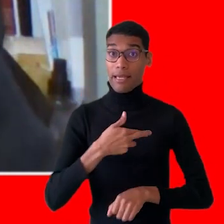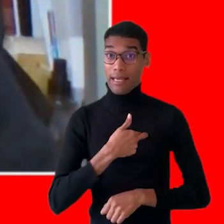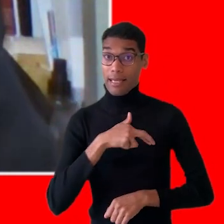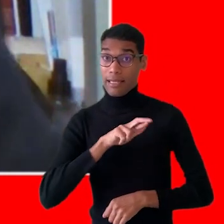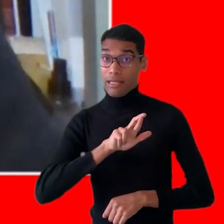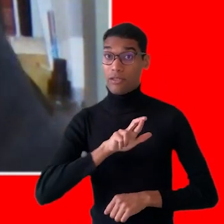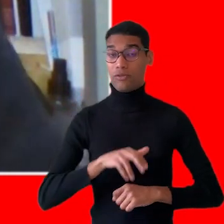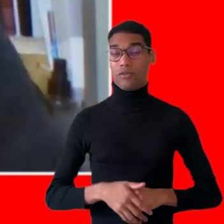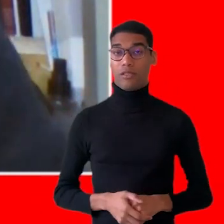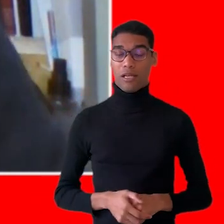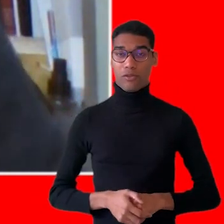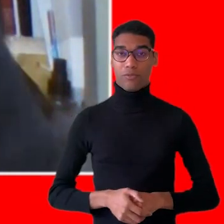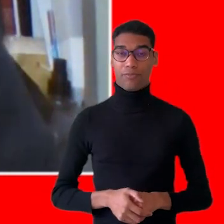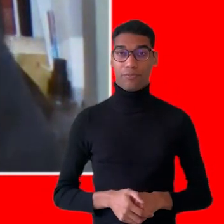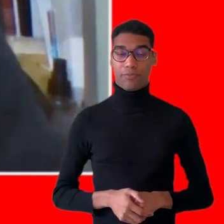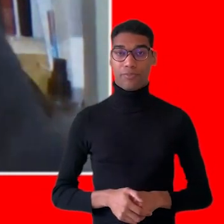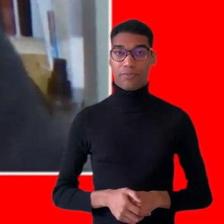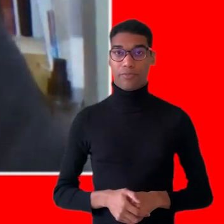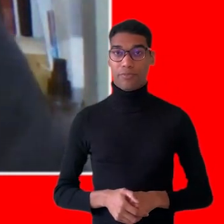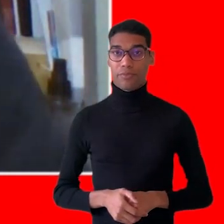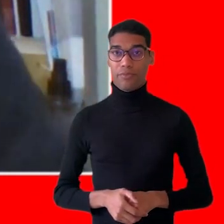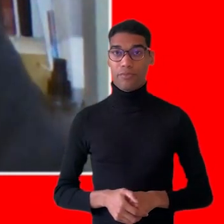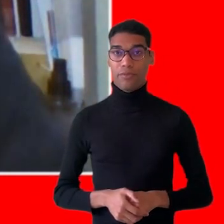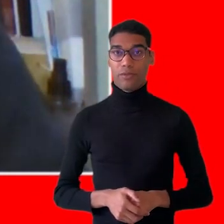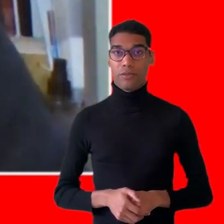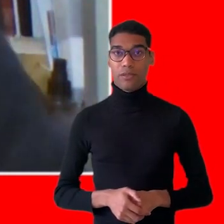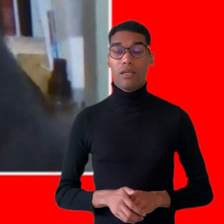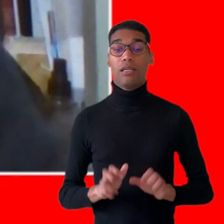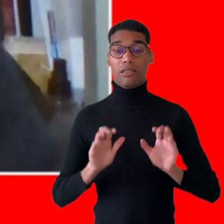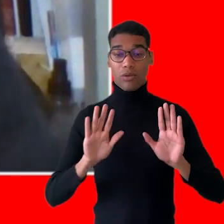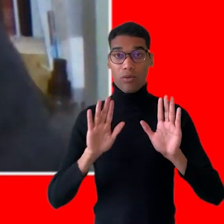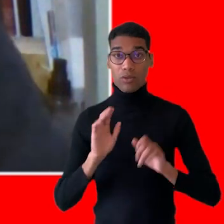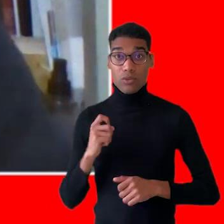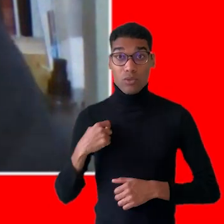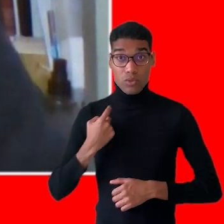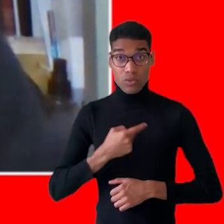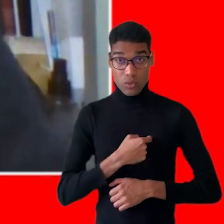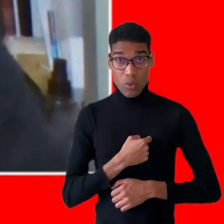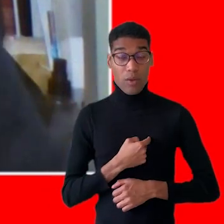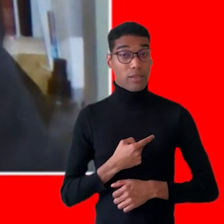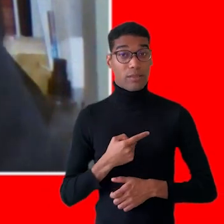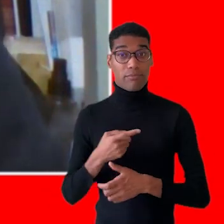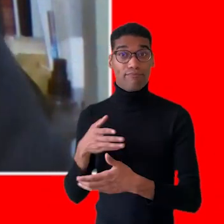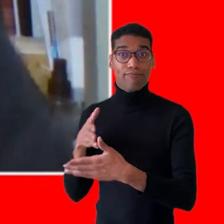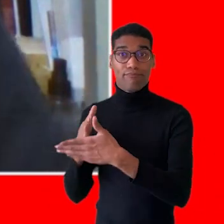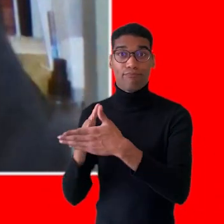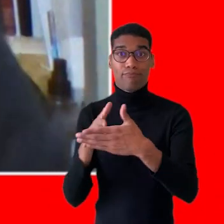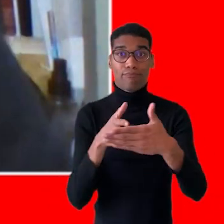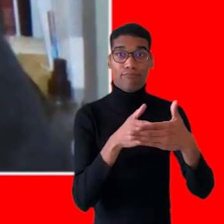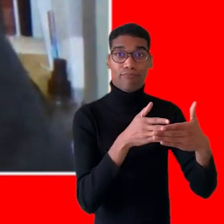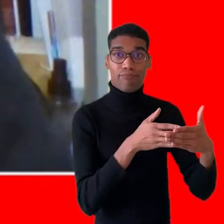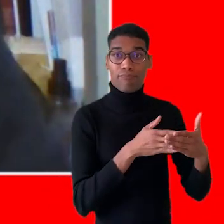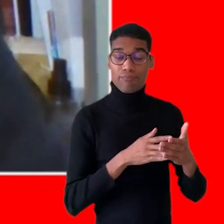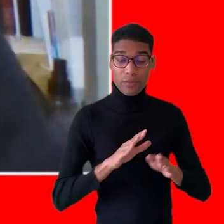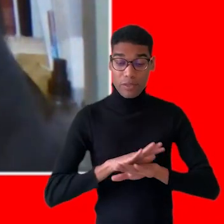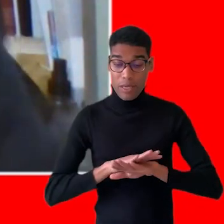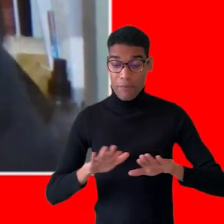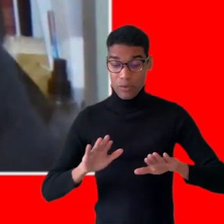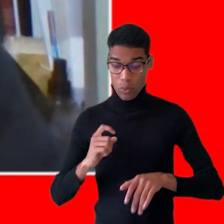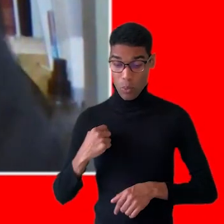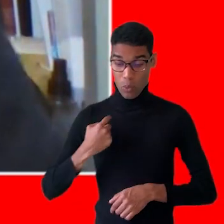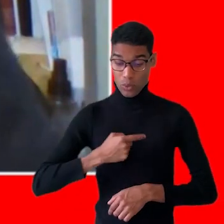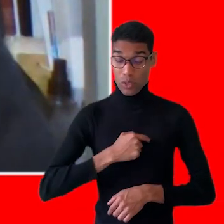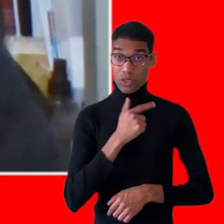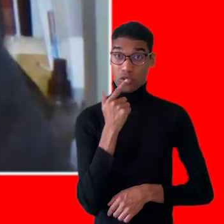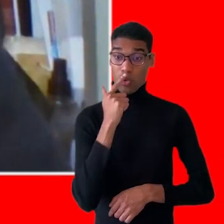religiosidade. Nós apartamos e suspendemos temporariamente essas barreiras quando nos